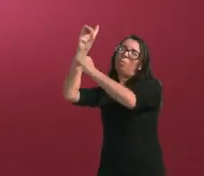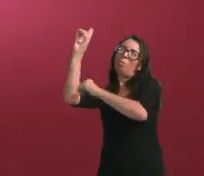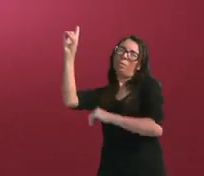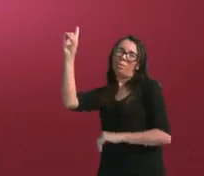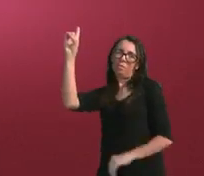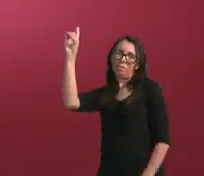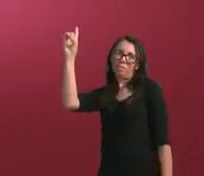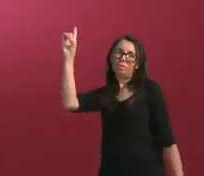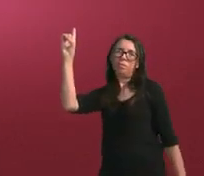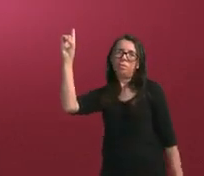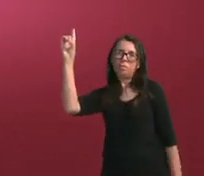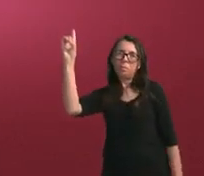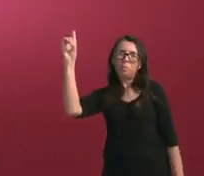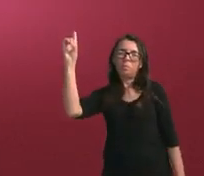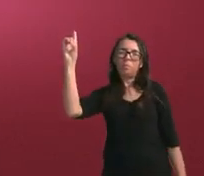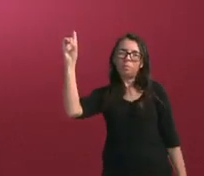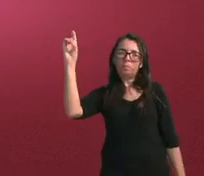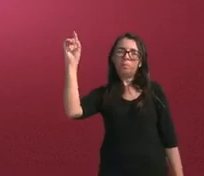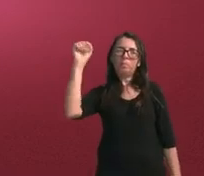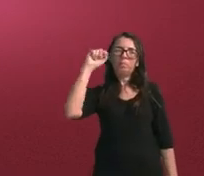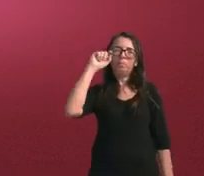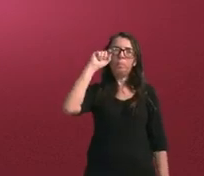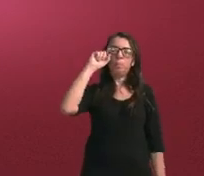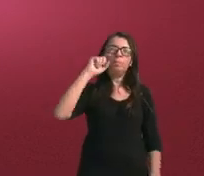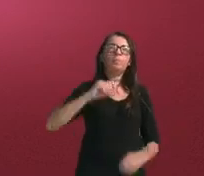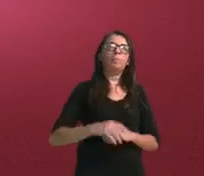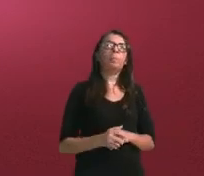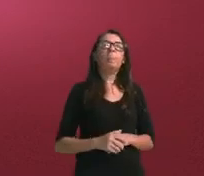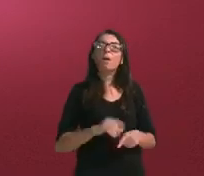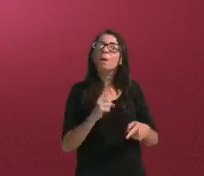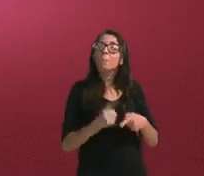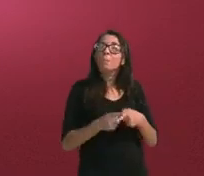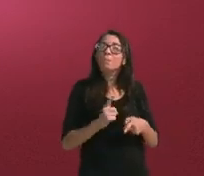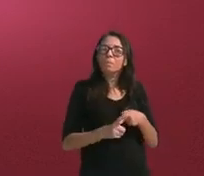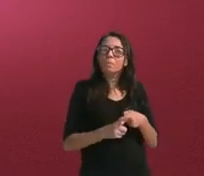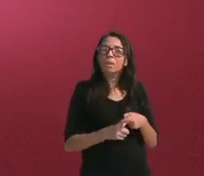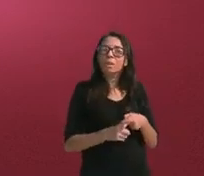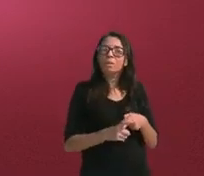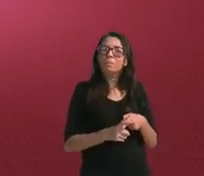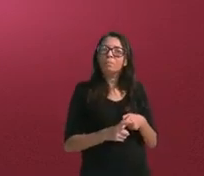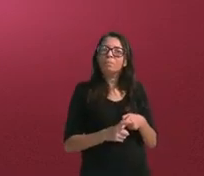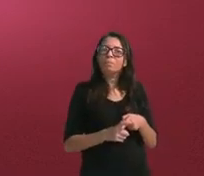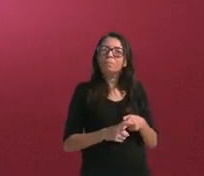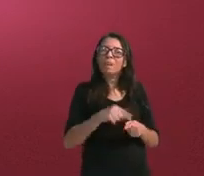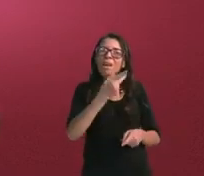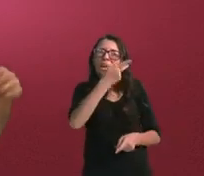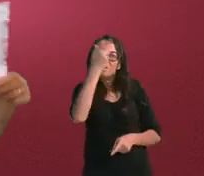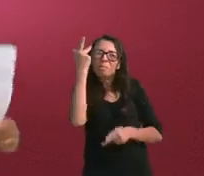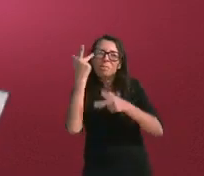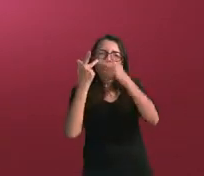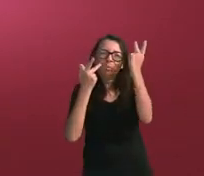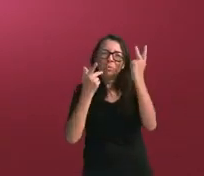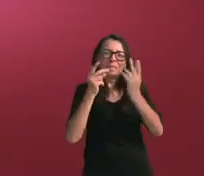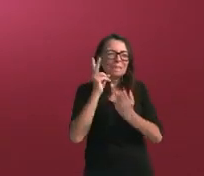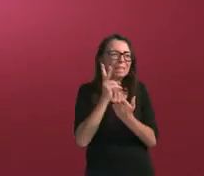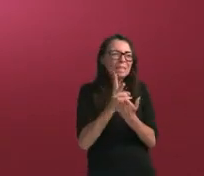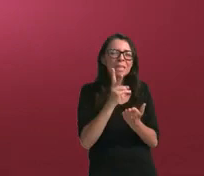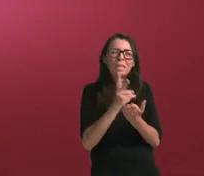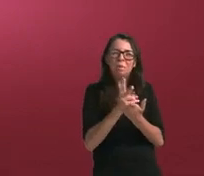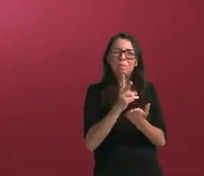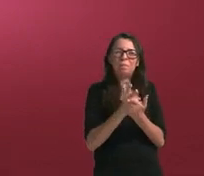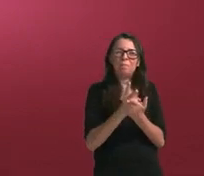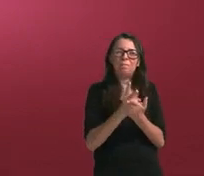profetas ouviam a voz do Senhor. E Deus realizava maravilhas que edificava e contagiava